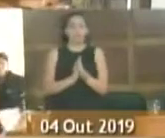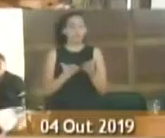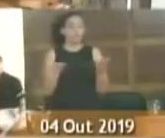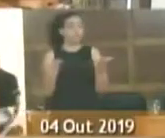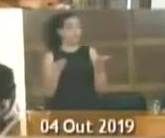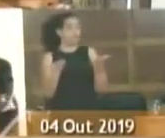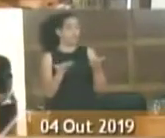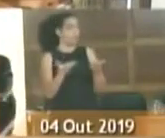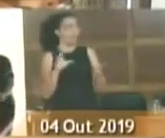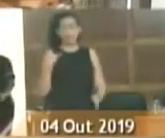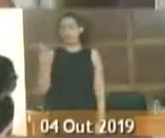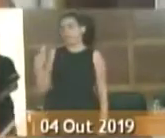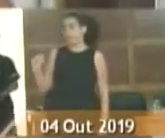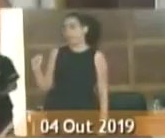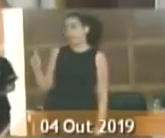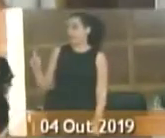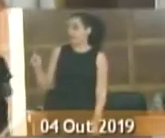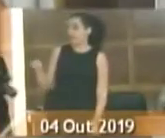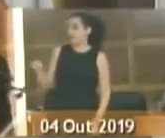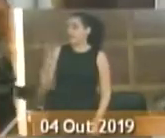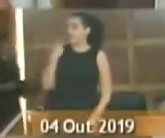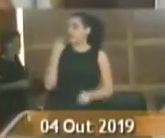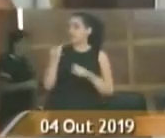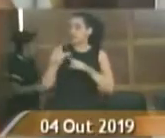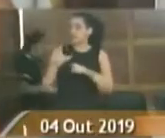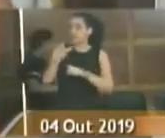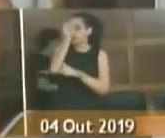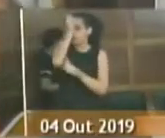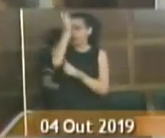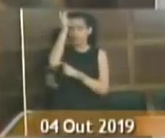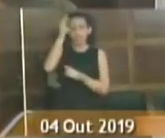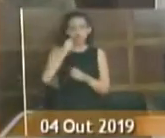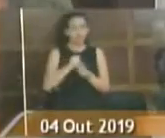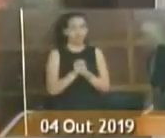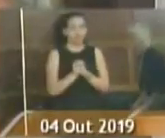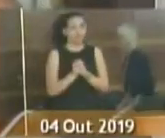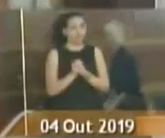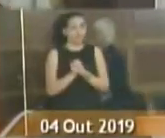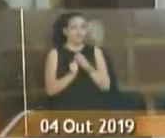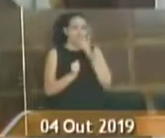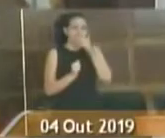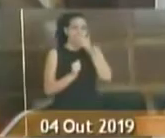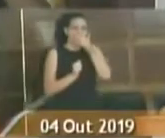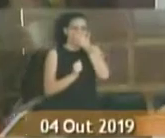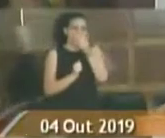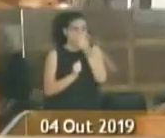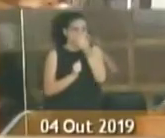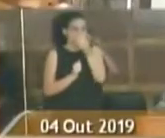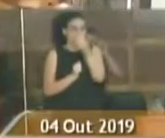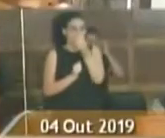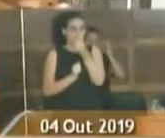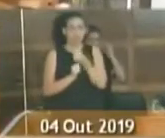Agora a Karen vai falar aqui sobre o trabalho da prefeitura nesse sentido aí.